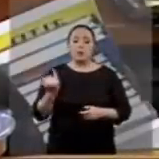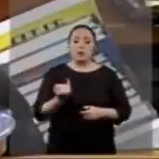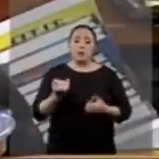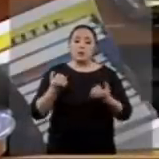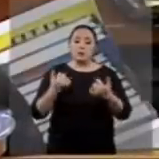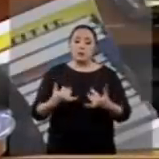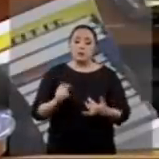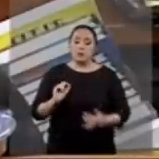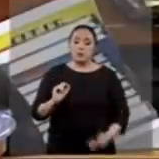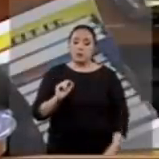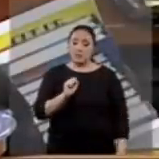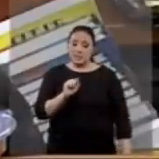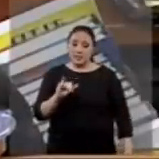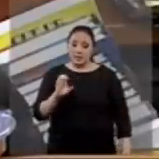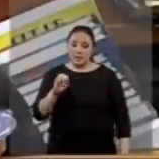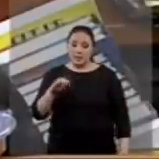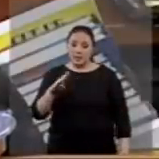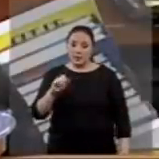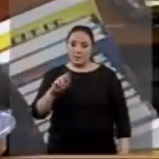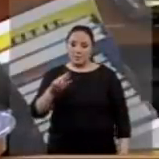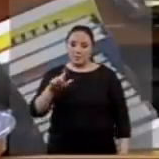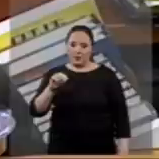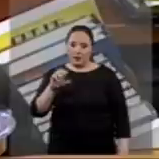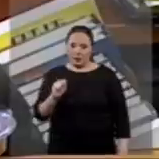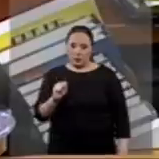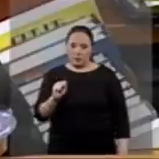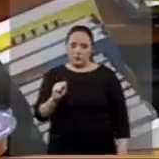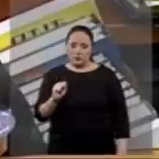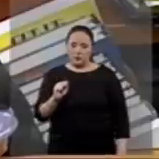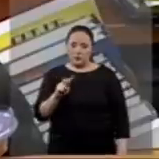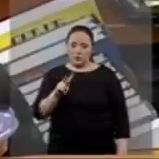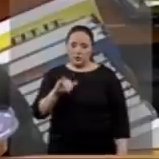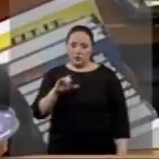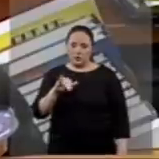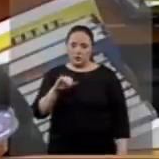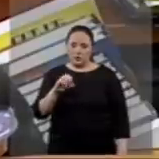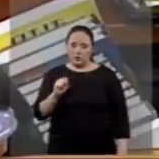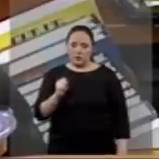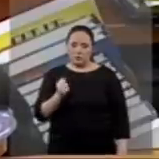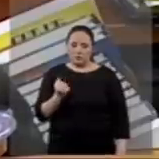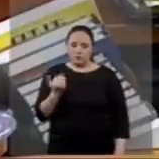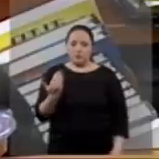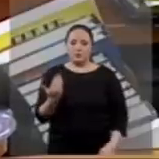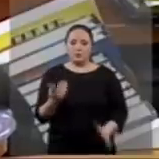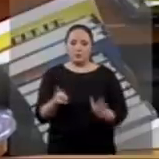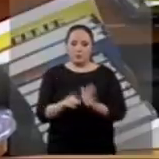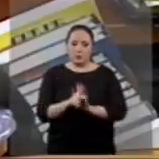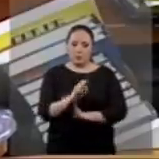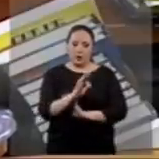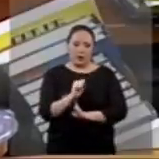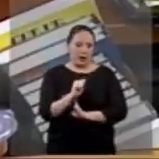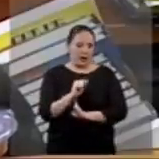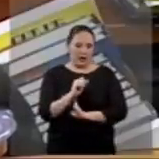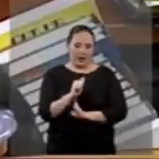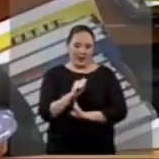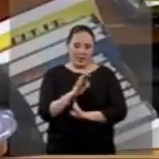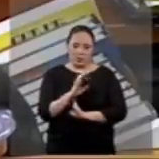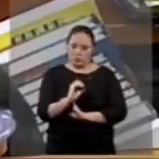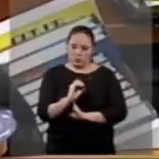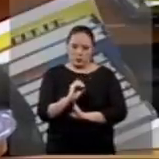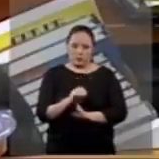mediante embargos, vícios externos ao ato impugnado. A